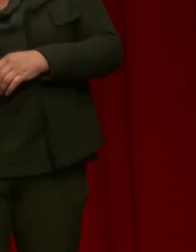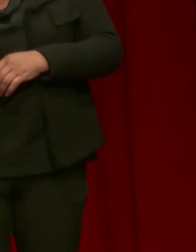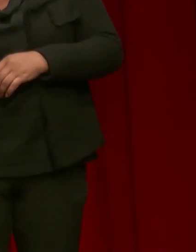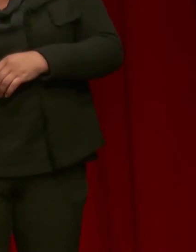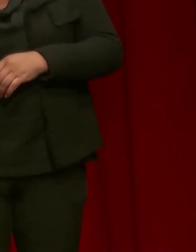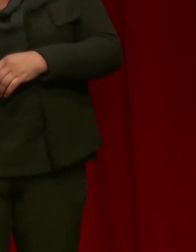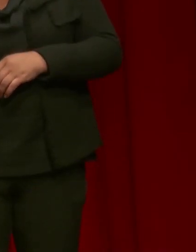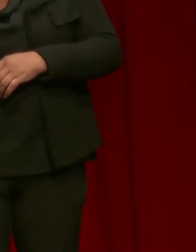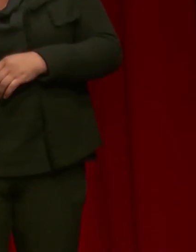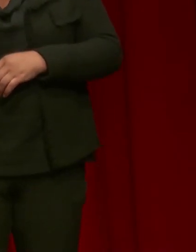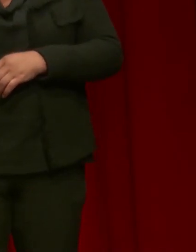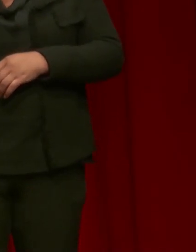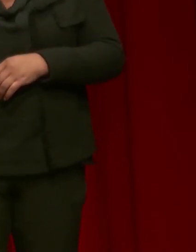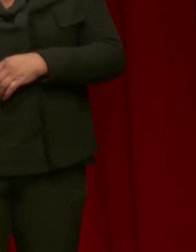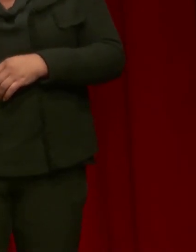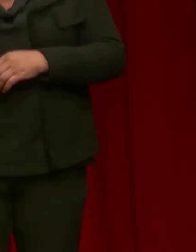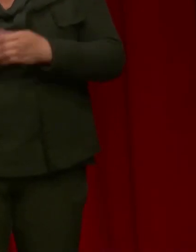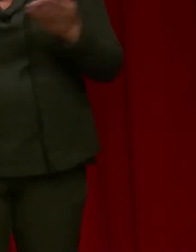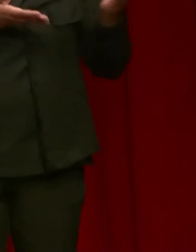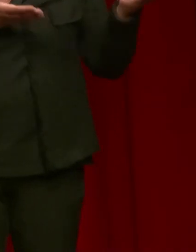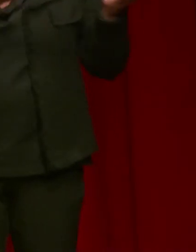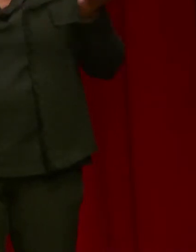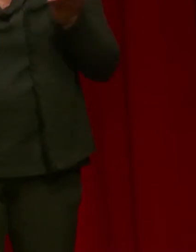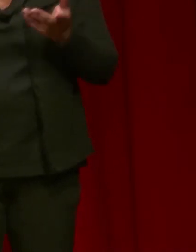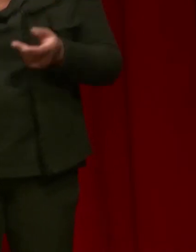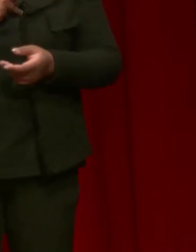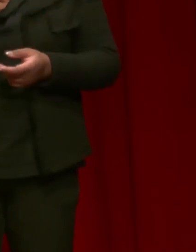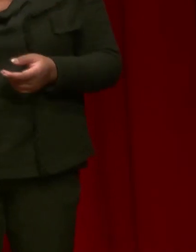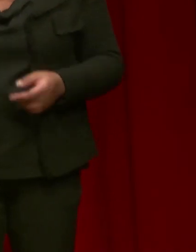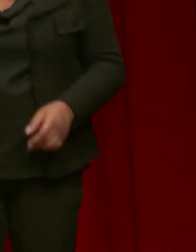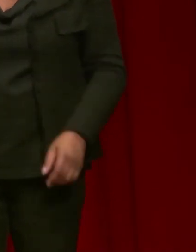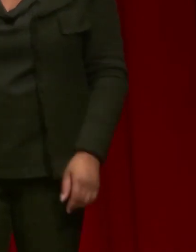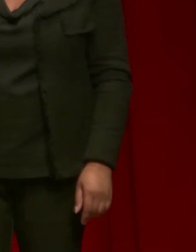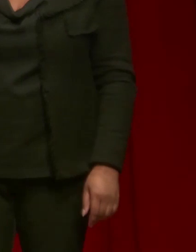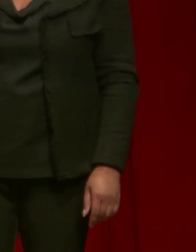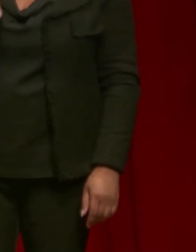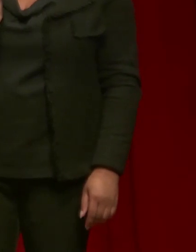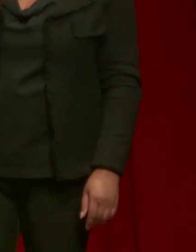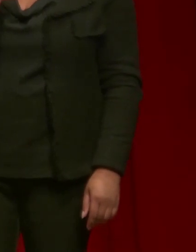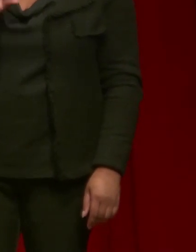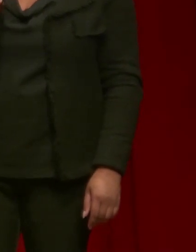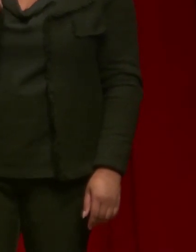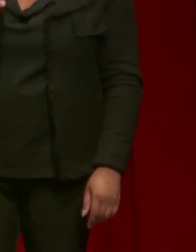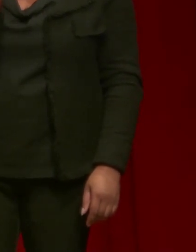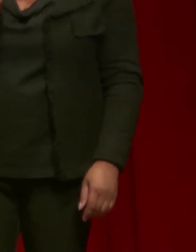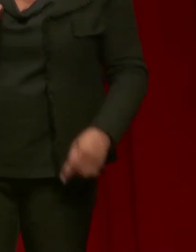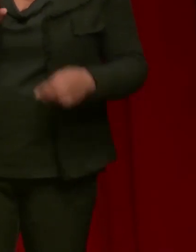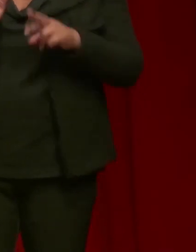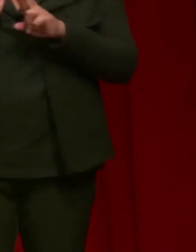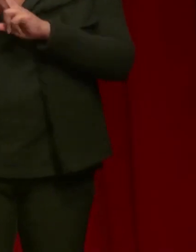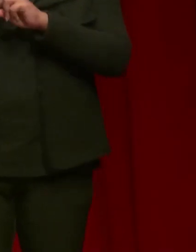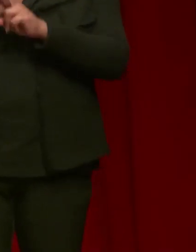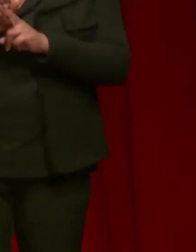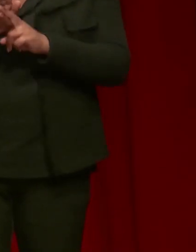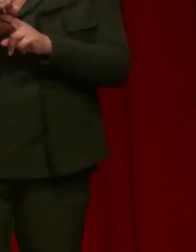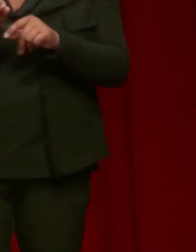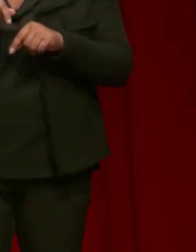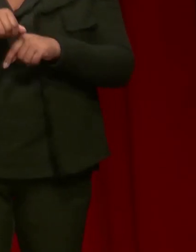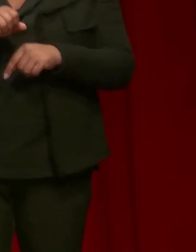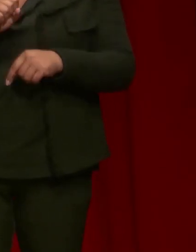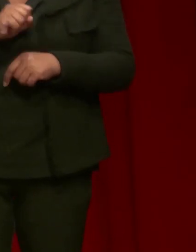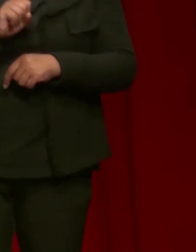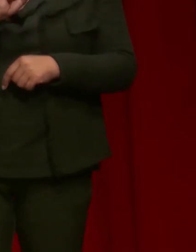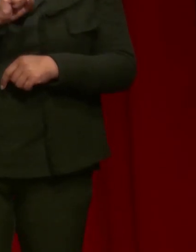aqui o pastor Vinícius, que é o secretário regional da Sociedade Bíblica do Brasil, aqui em São Paulo. Ele